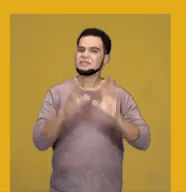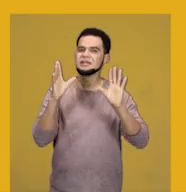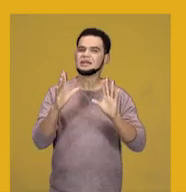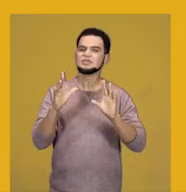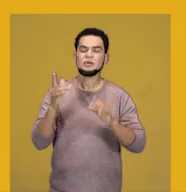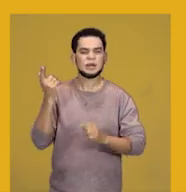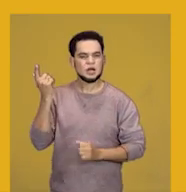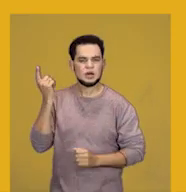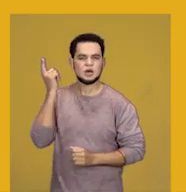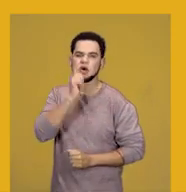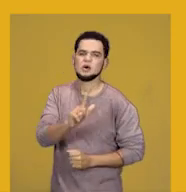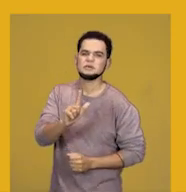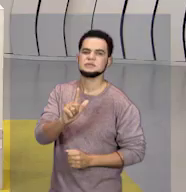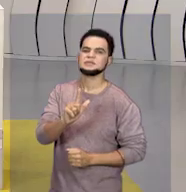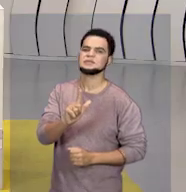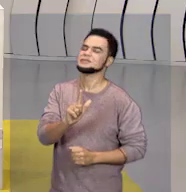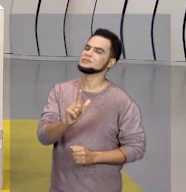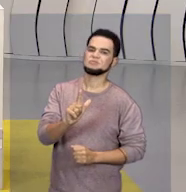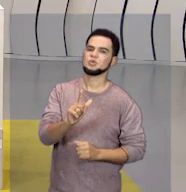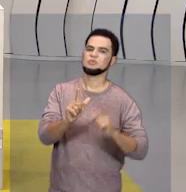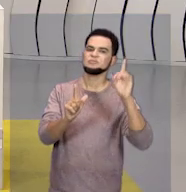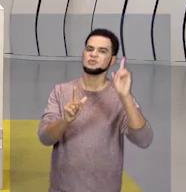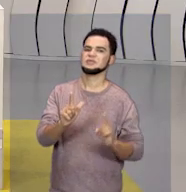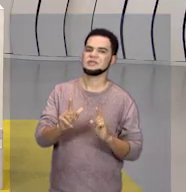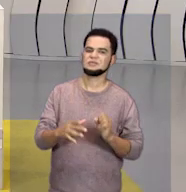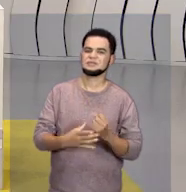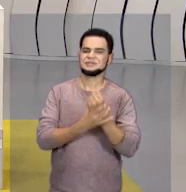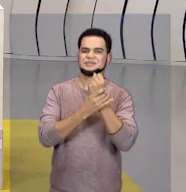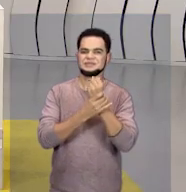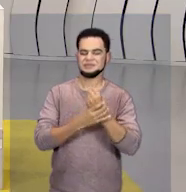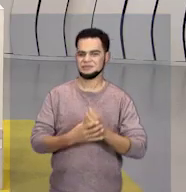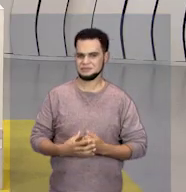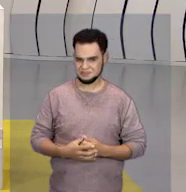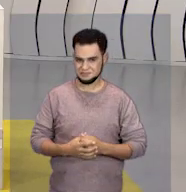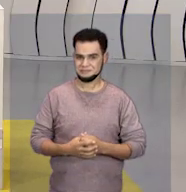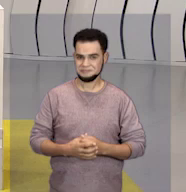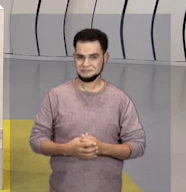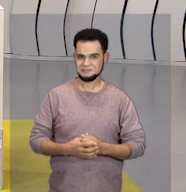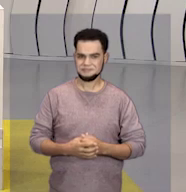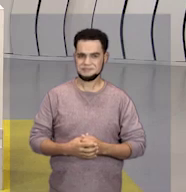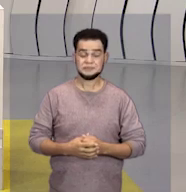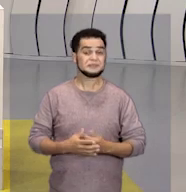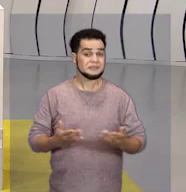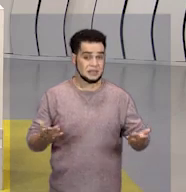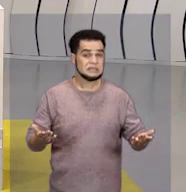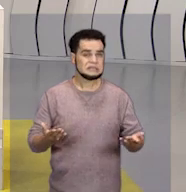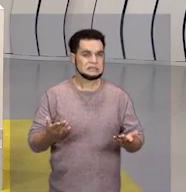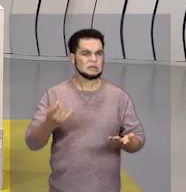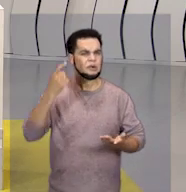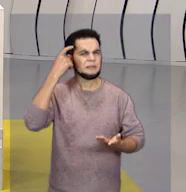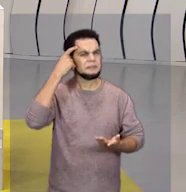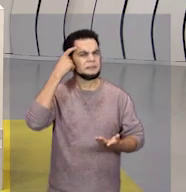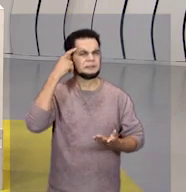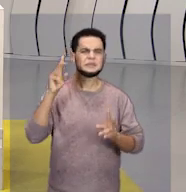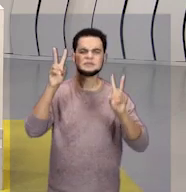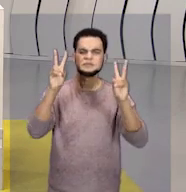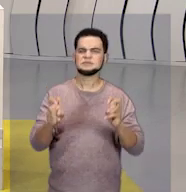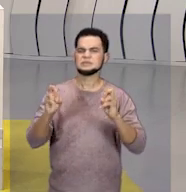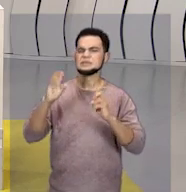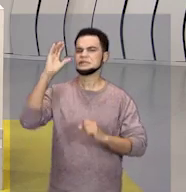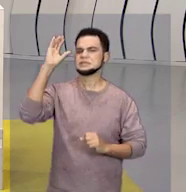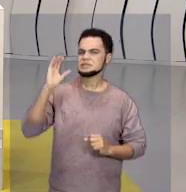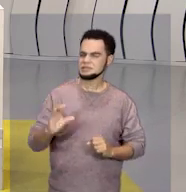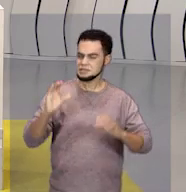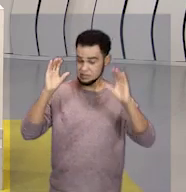um direito assegurado, ok? Então, essa noção de cidadania, de qualidade,